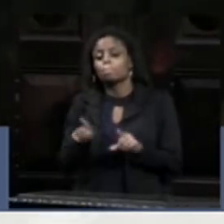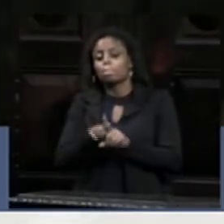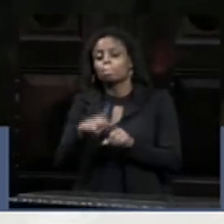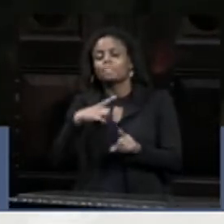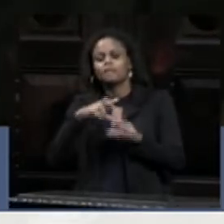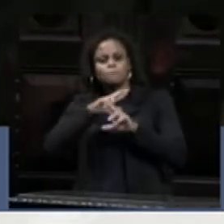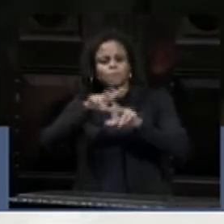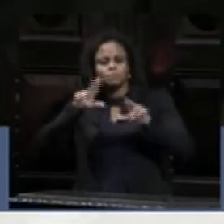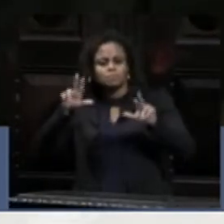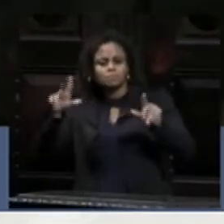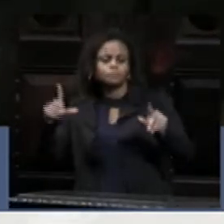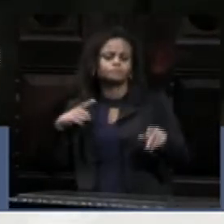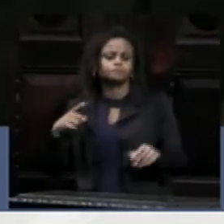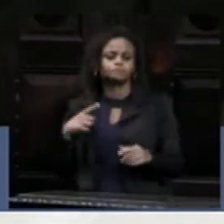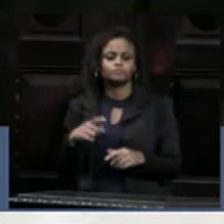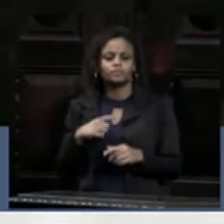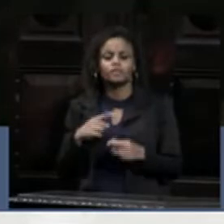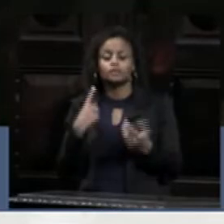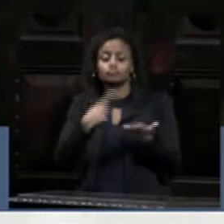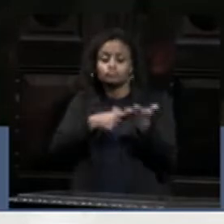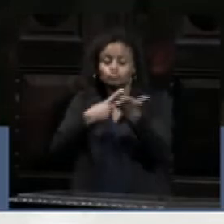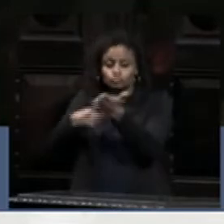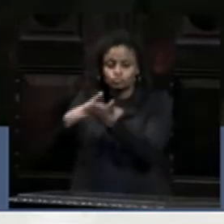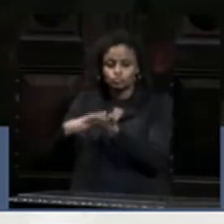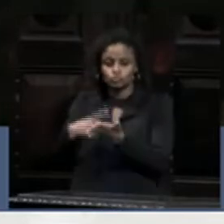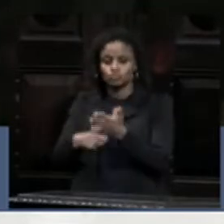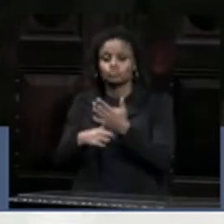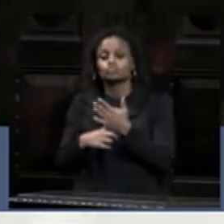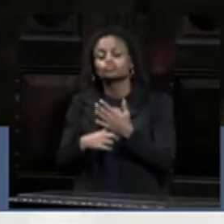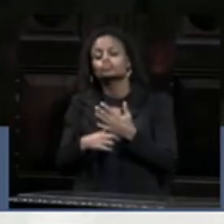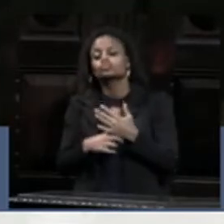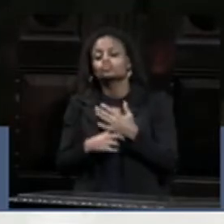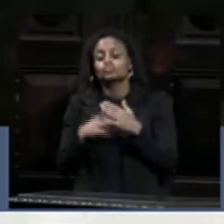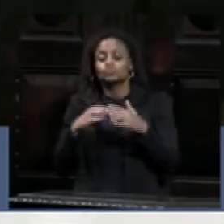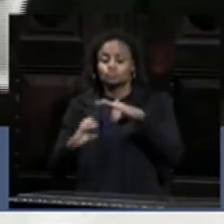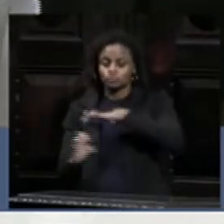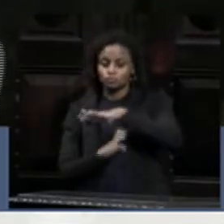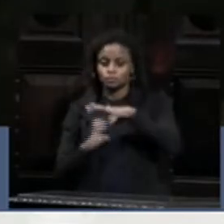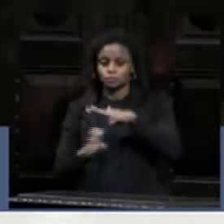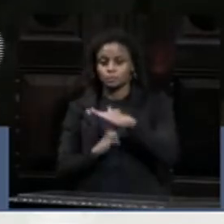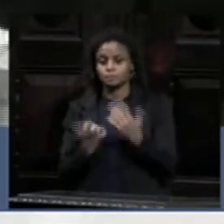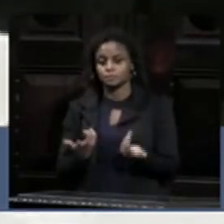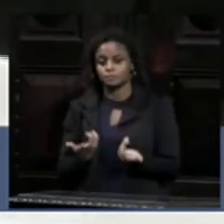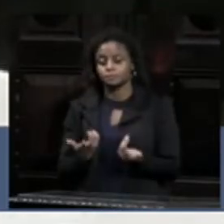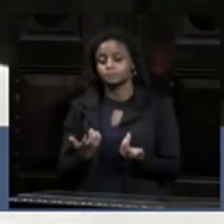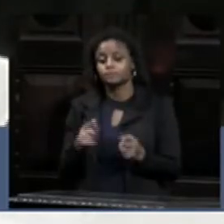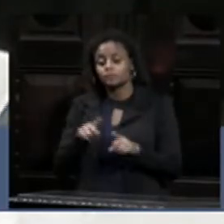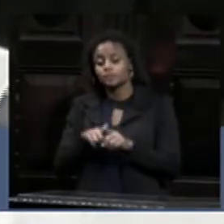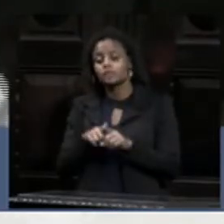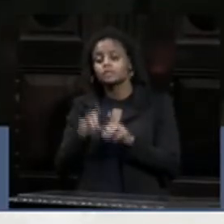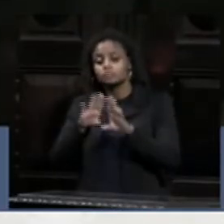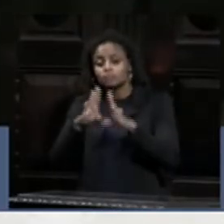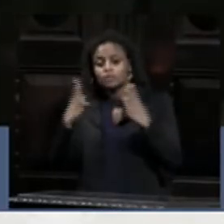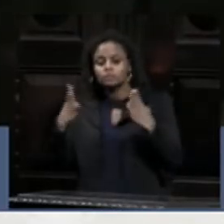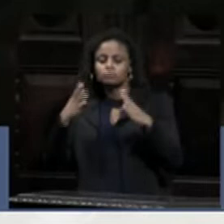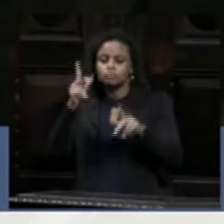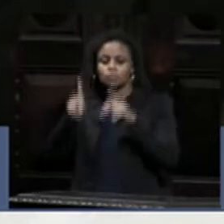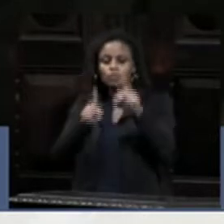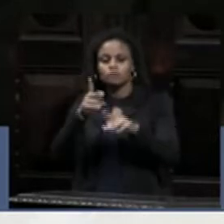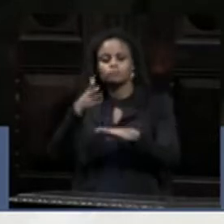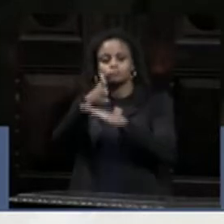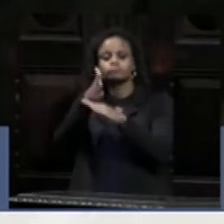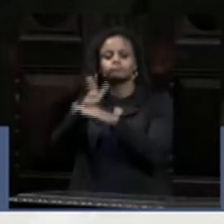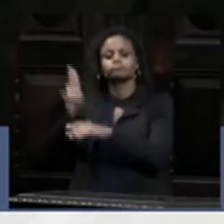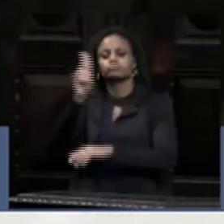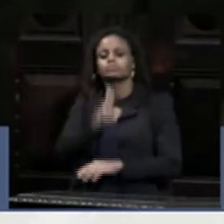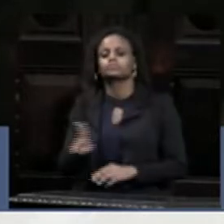que estão em parceria com algum consórcio, para que a gente abra para a população aquela que não tem